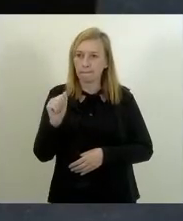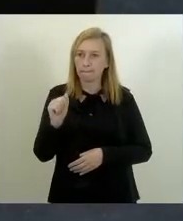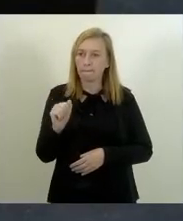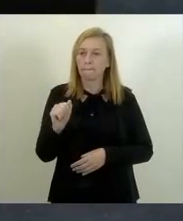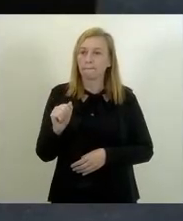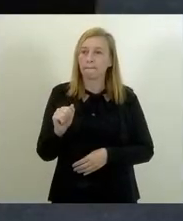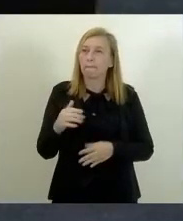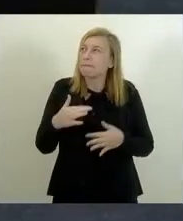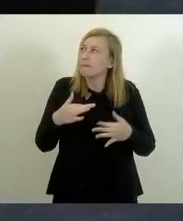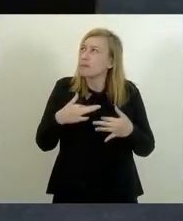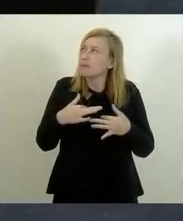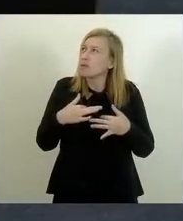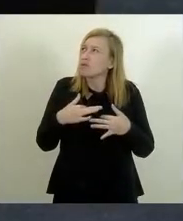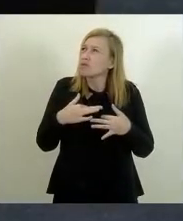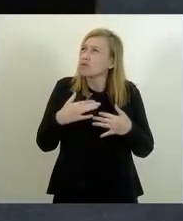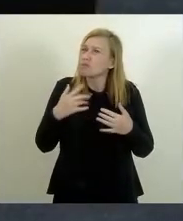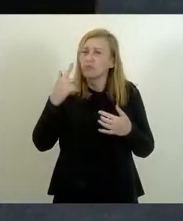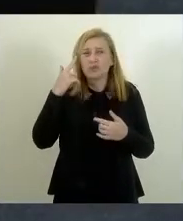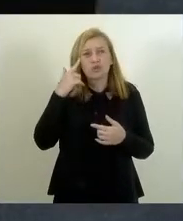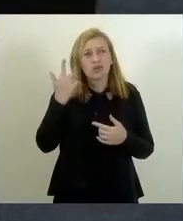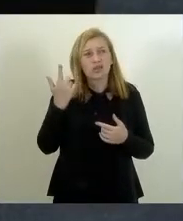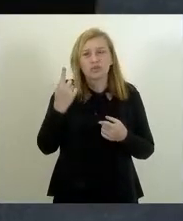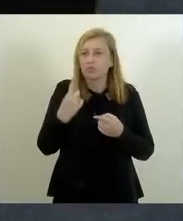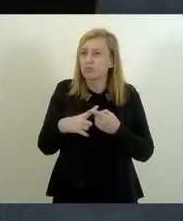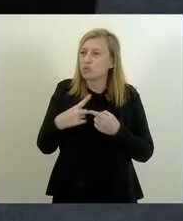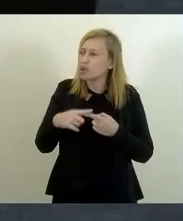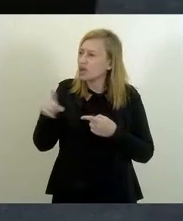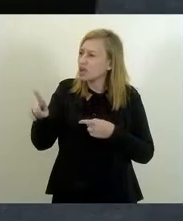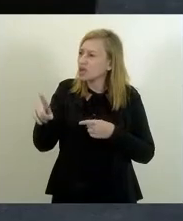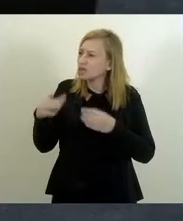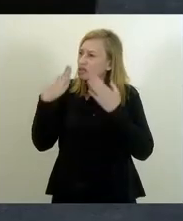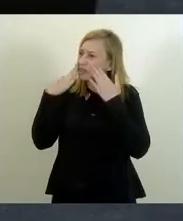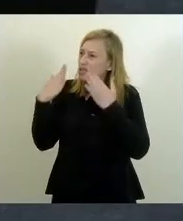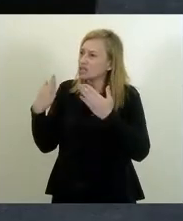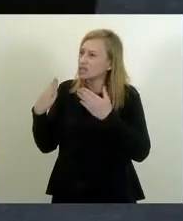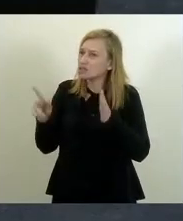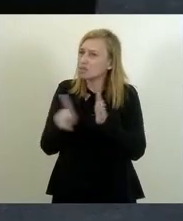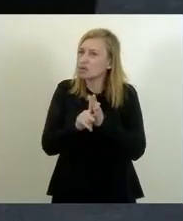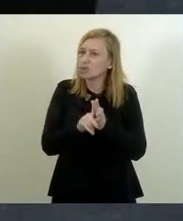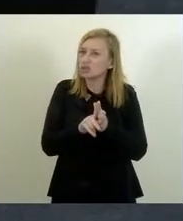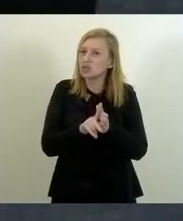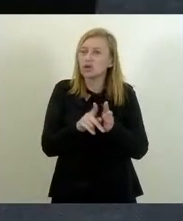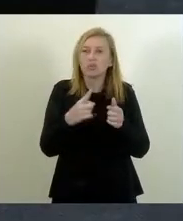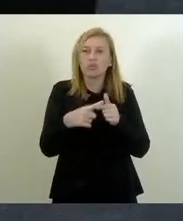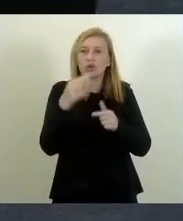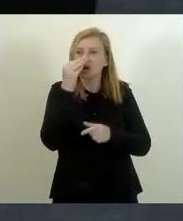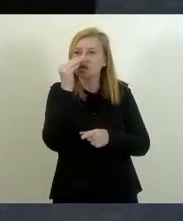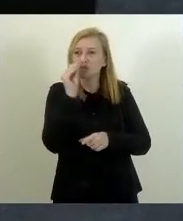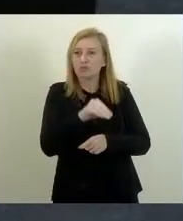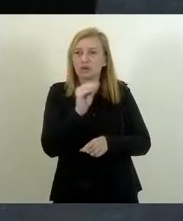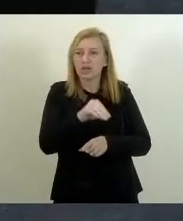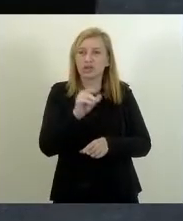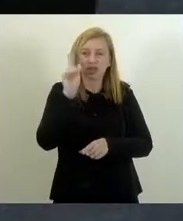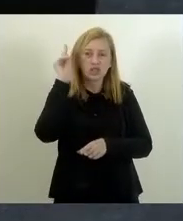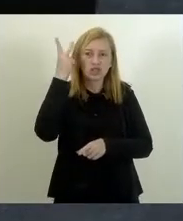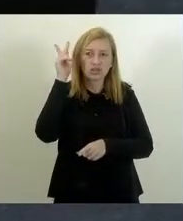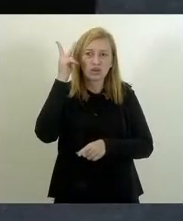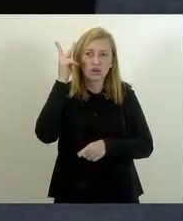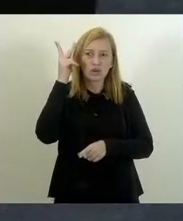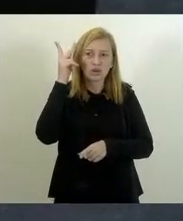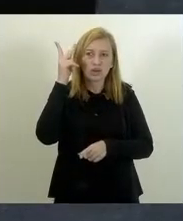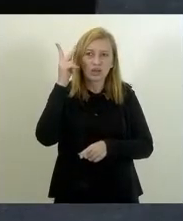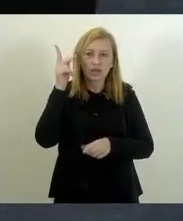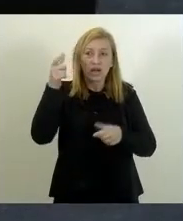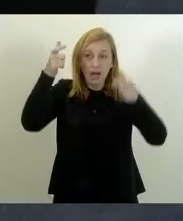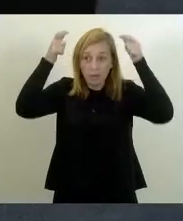a minha perplexidade, por que esses que apresentam o projeto, por que ignoram a figura histórica da princesa Isabel, que foi